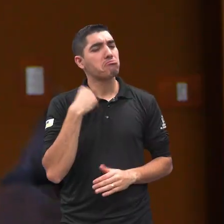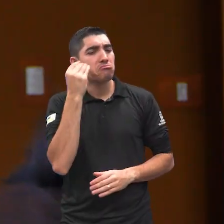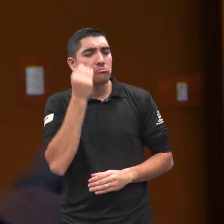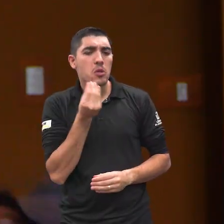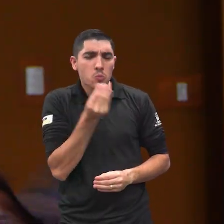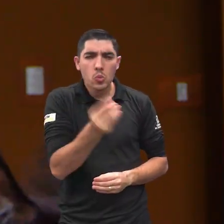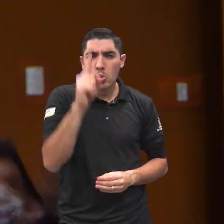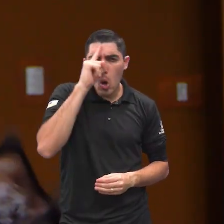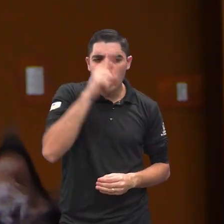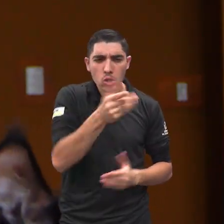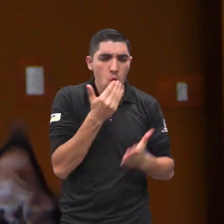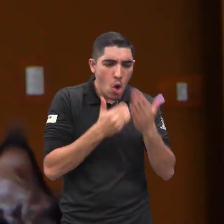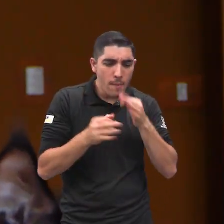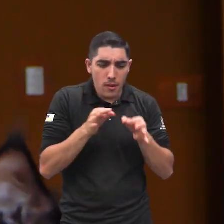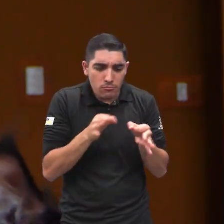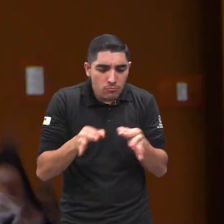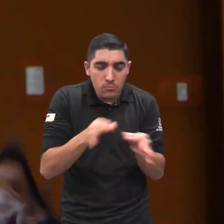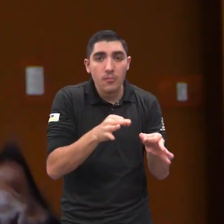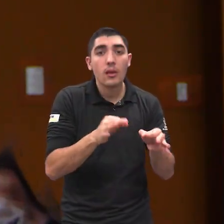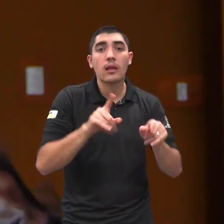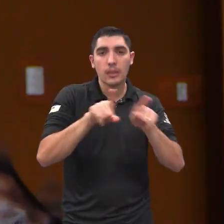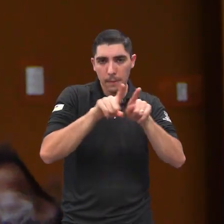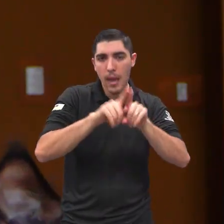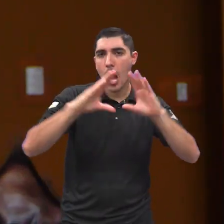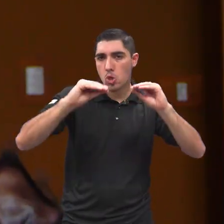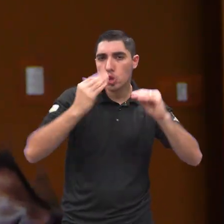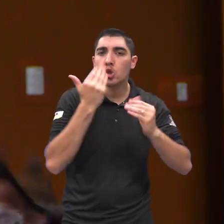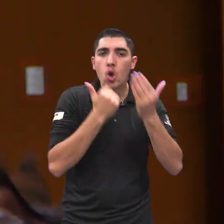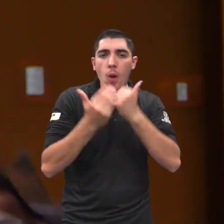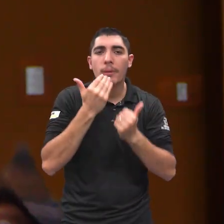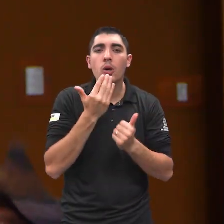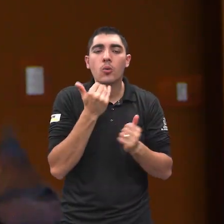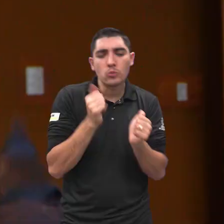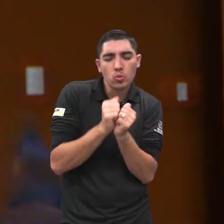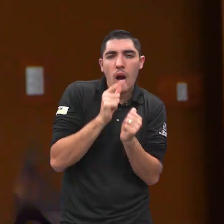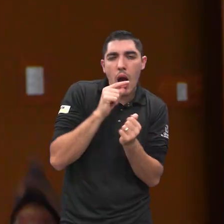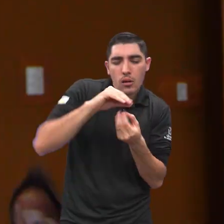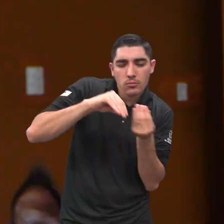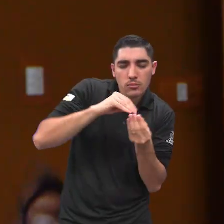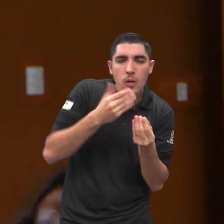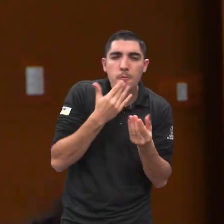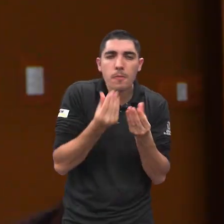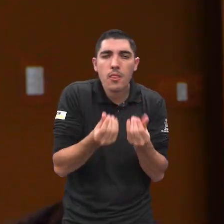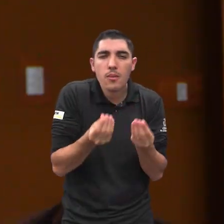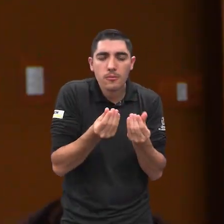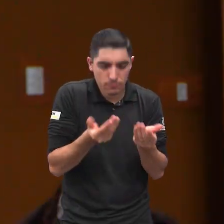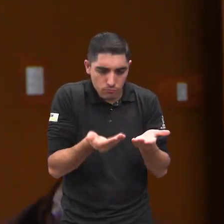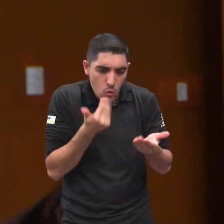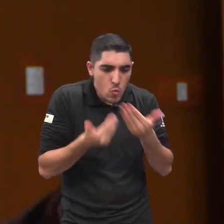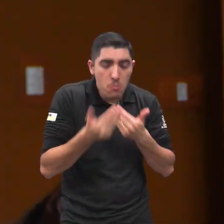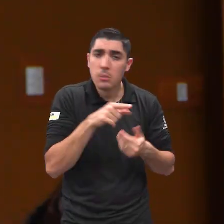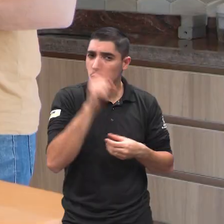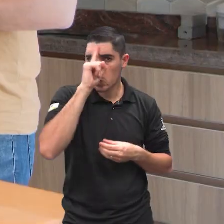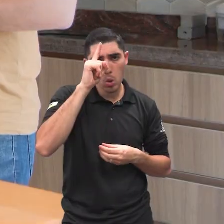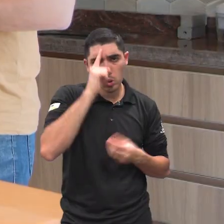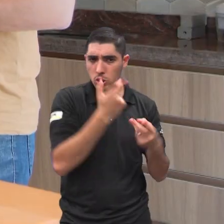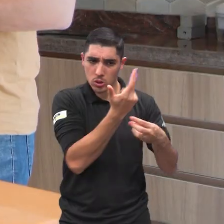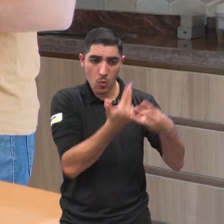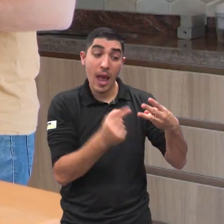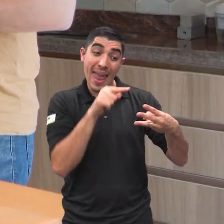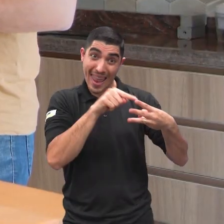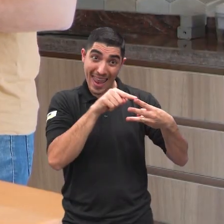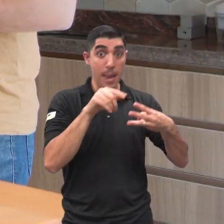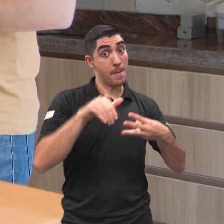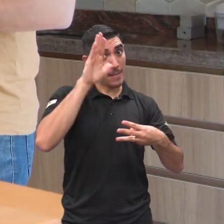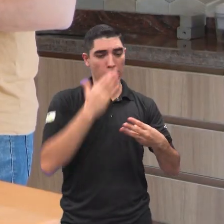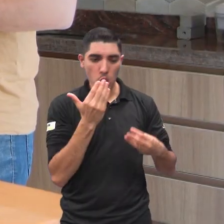gente dá a ração pra ele, todo dia ele come um pouco de ração molhada também à noite, mas a gente dá a mesma coisa que a gente dá pro sem raça definida, a gente dá pra ele. Mas em mesma quantidade? Só